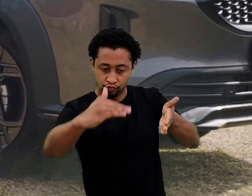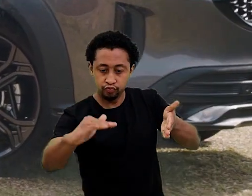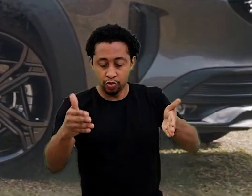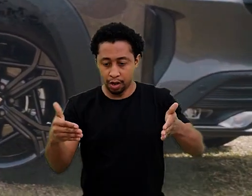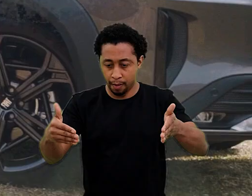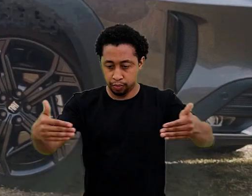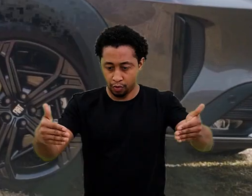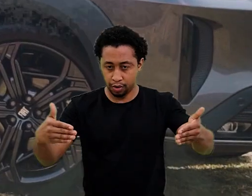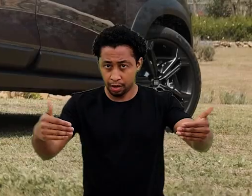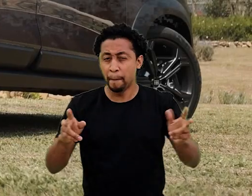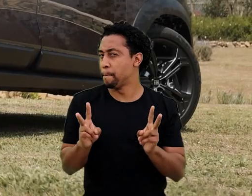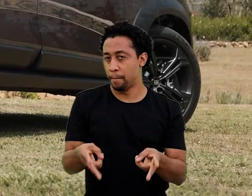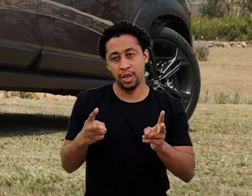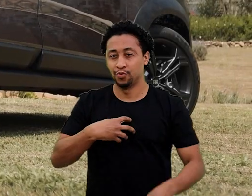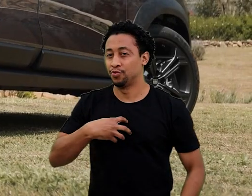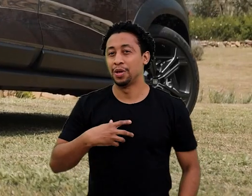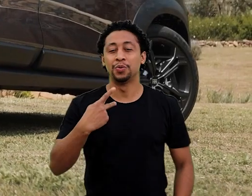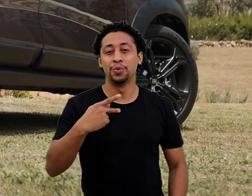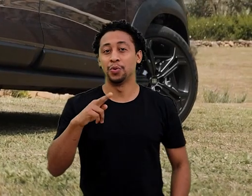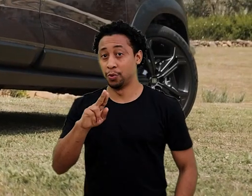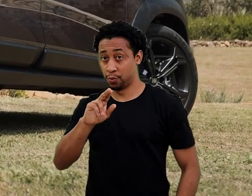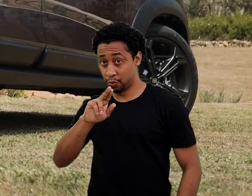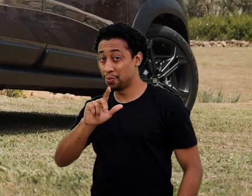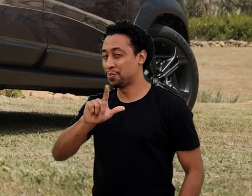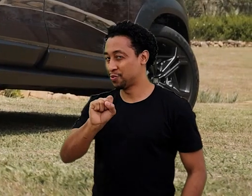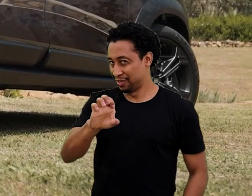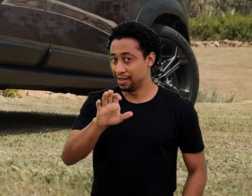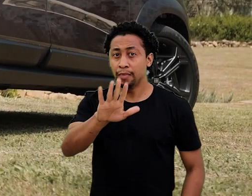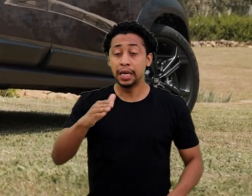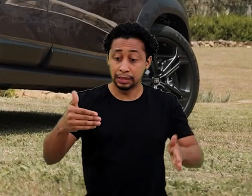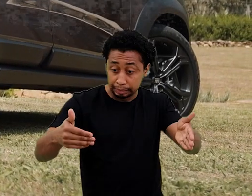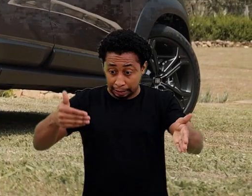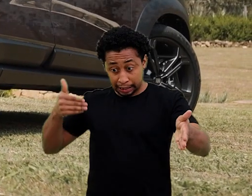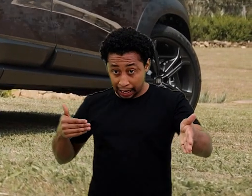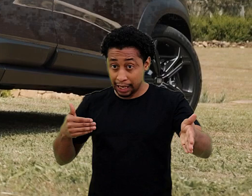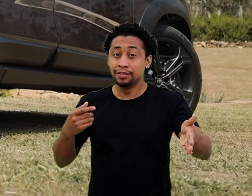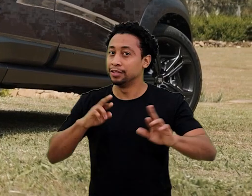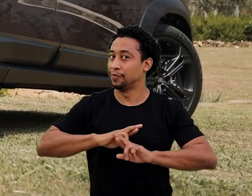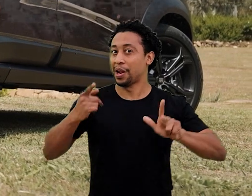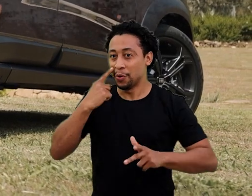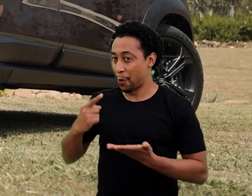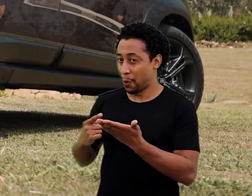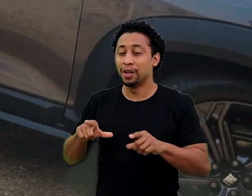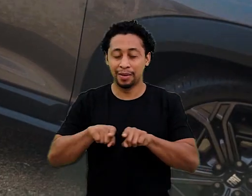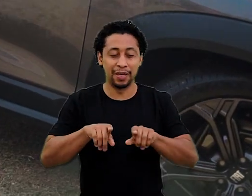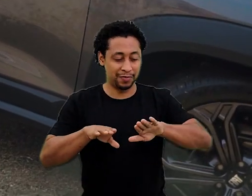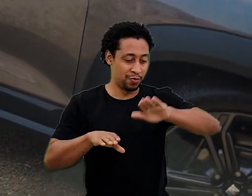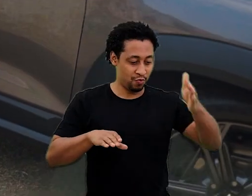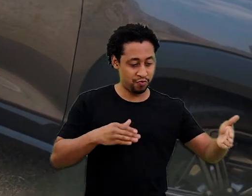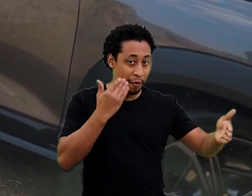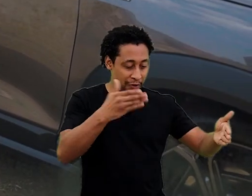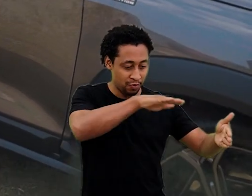a mesma do Pulse, mas daqui para trás tudo diferente. Incluindo, lógico, a folha de teto, porque a gente tem todo